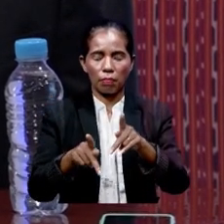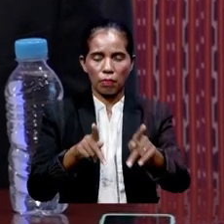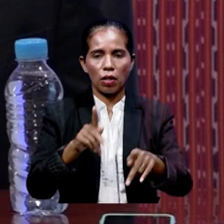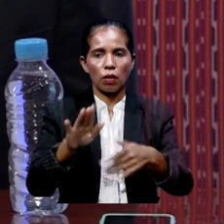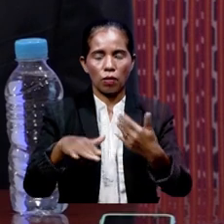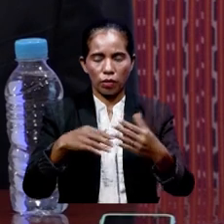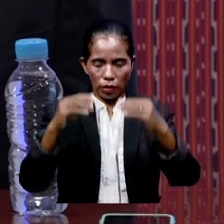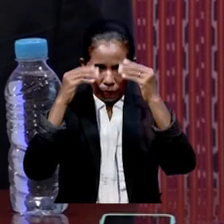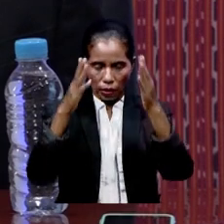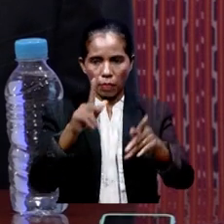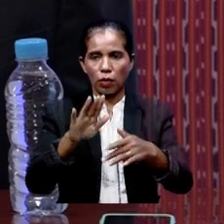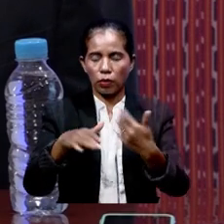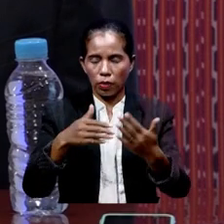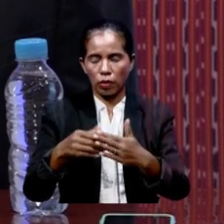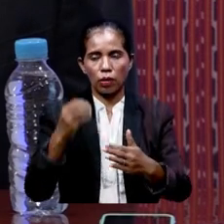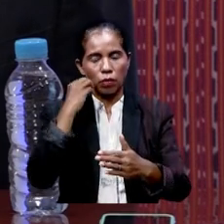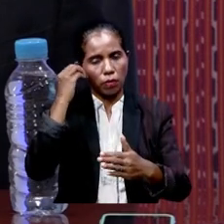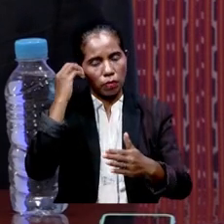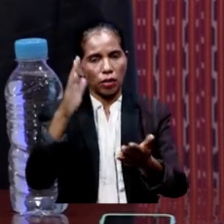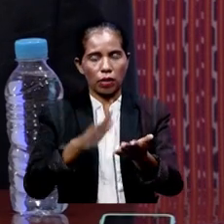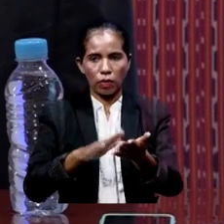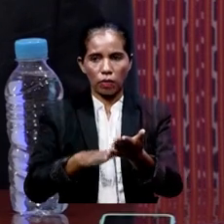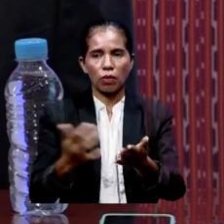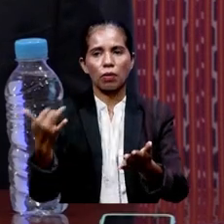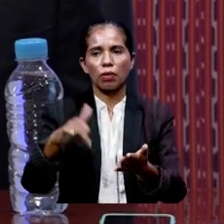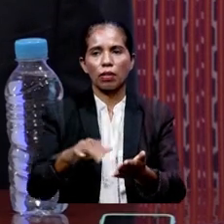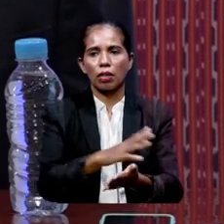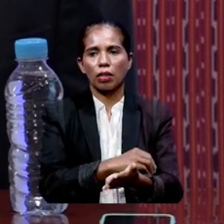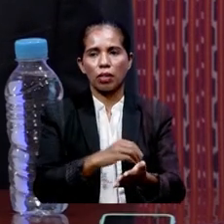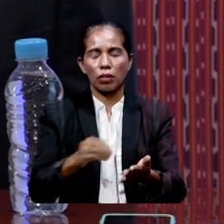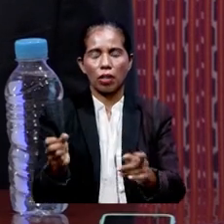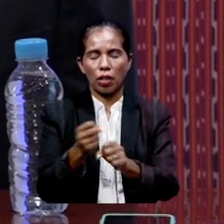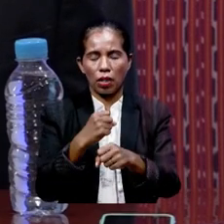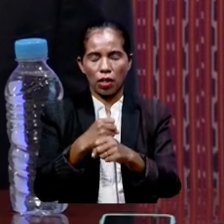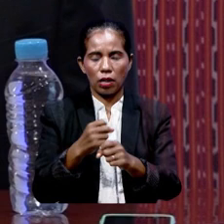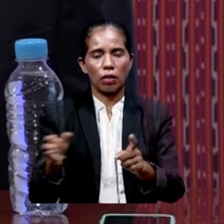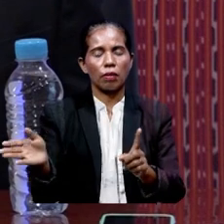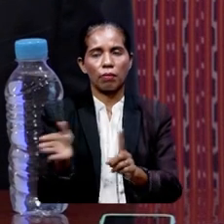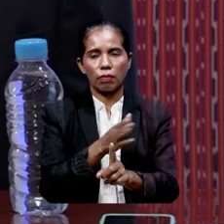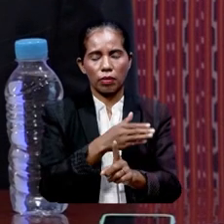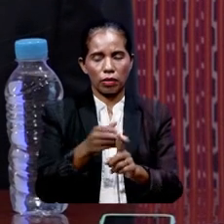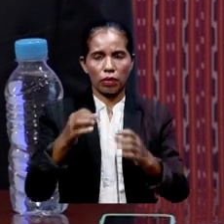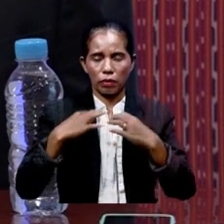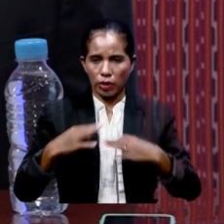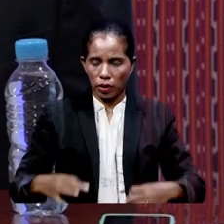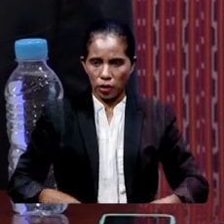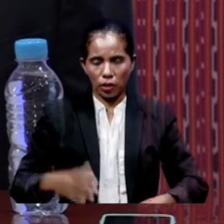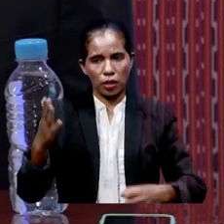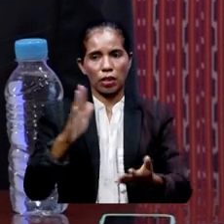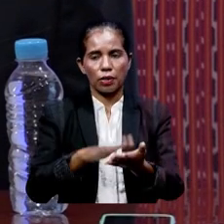aquela escola nem sorin aluno se a escola nem laran a tua ação física agressão física não vemos acontece a escola,